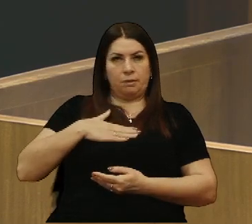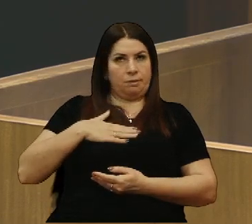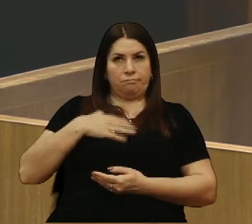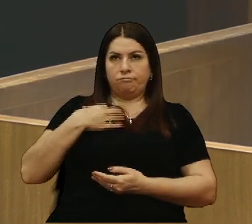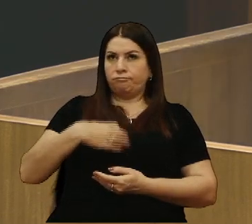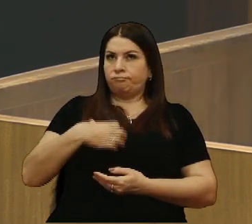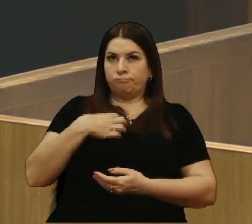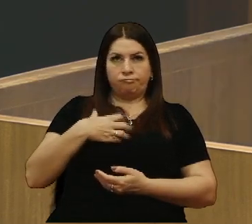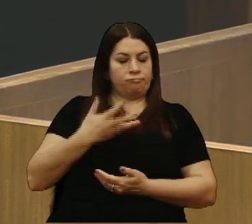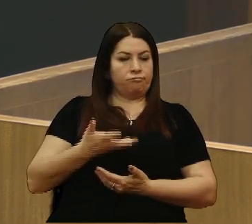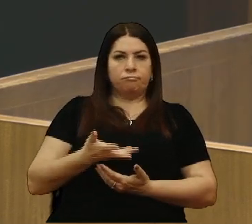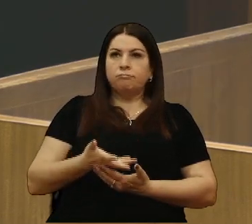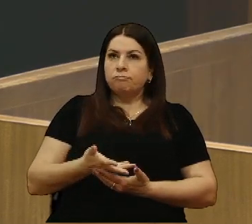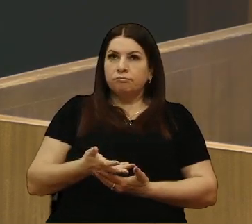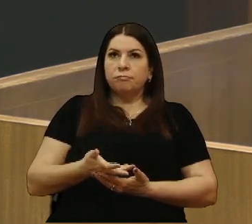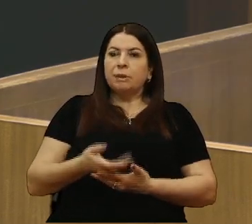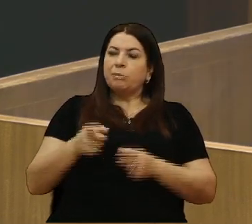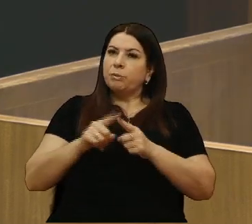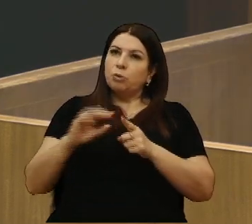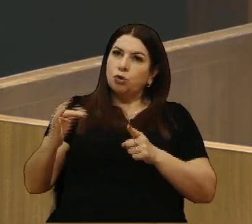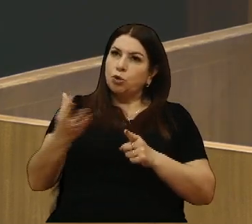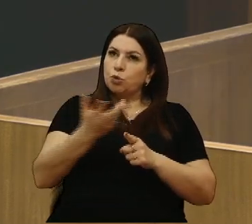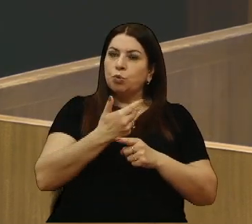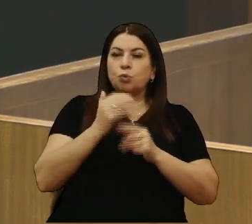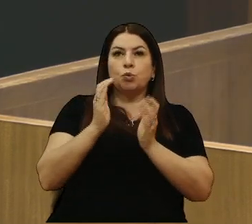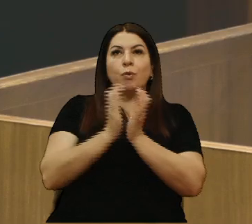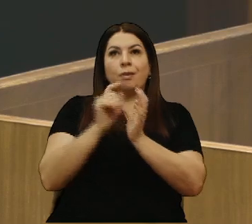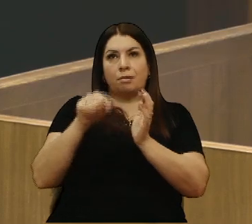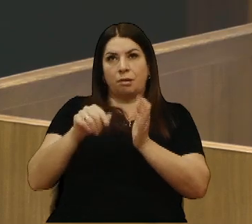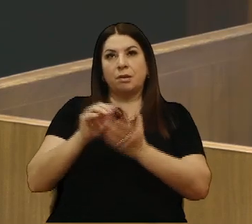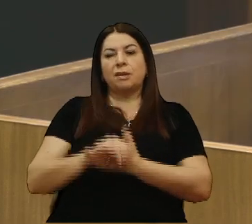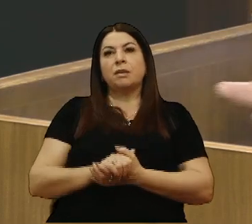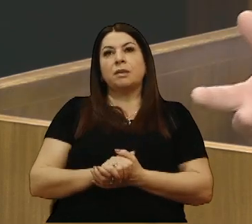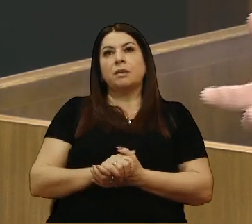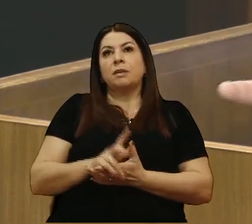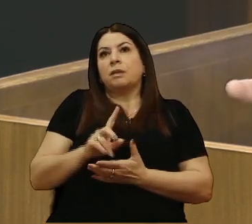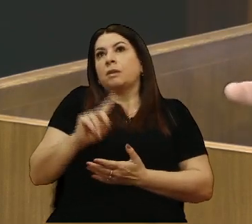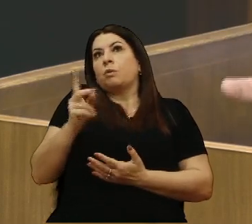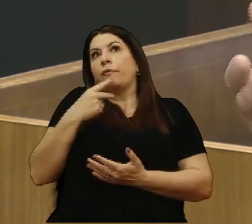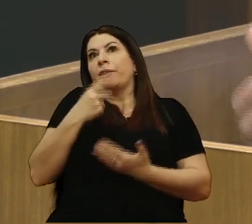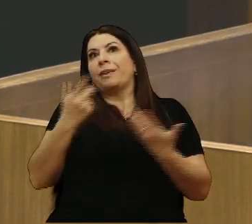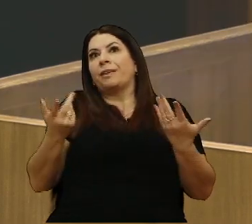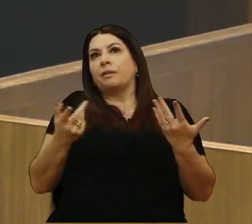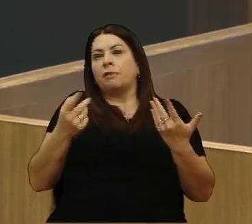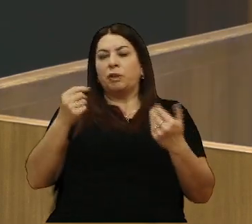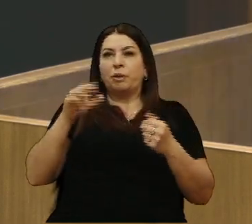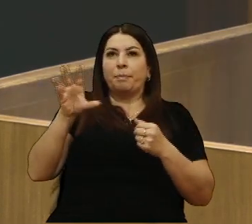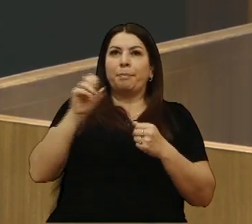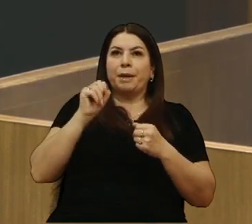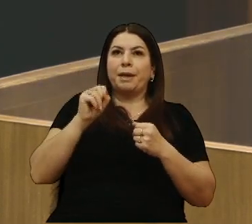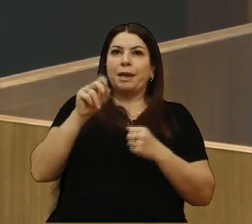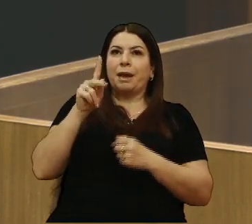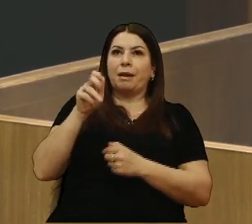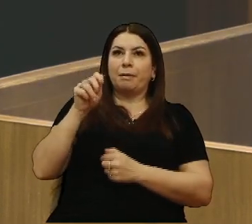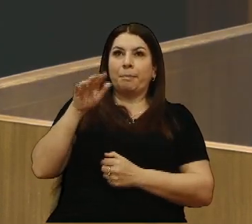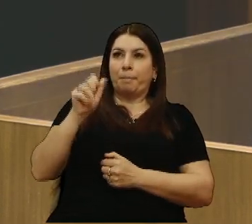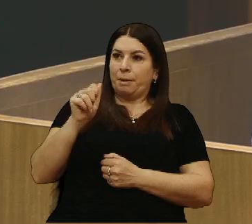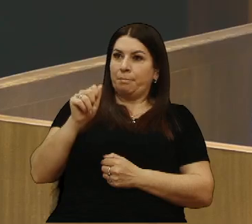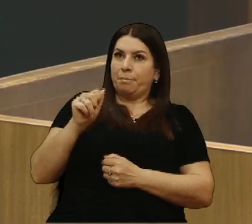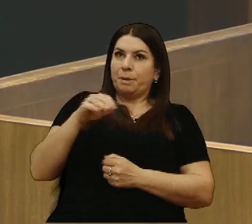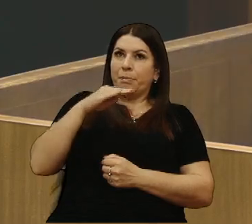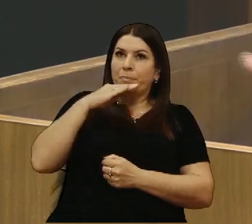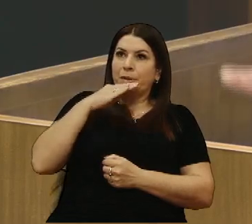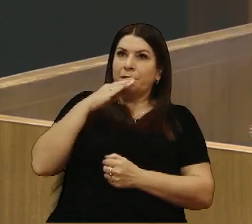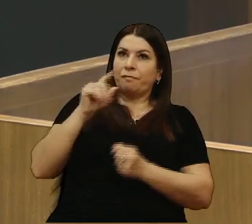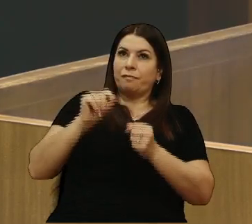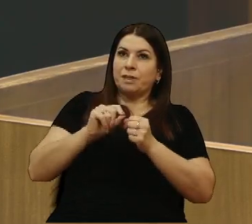a indignação, mas sim de todos os colegas aqui. E senão é que nem eu disse, Vamos pegar a Pampa, né, Bortola? E vamos